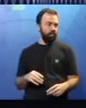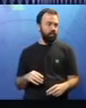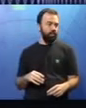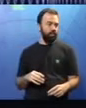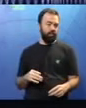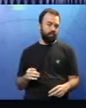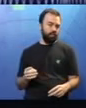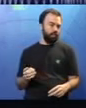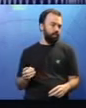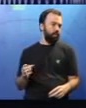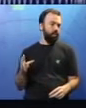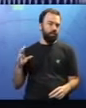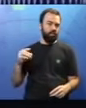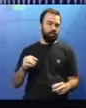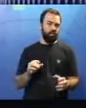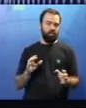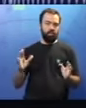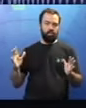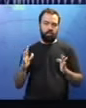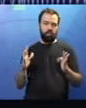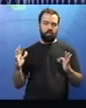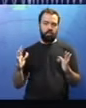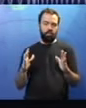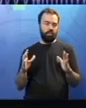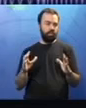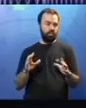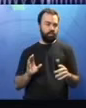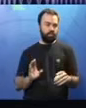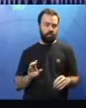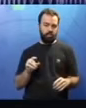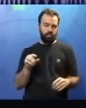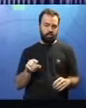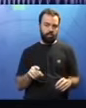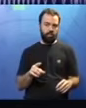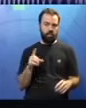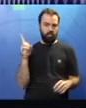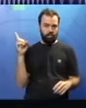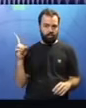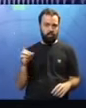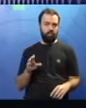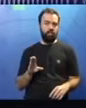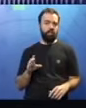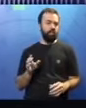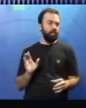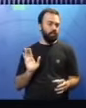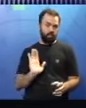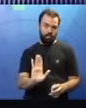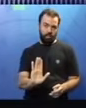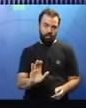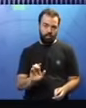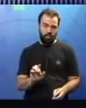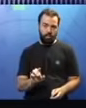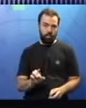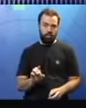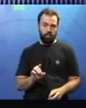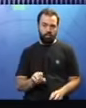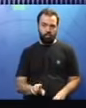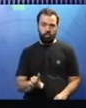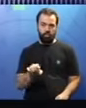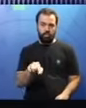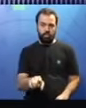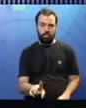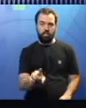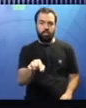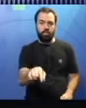onda. Então, as ondas longitudinais são aquelas cuja direção de perturbação é igual à direção